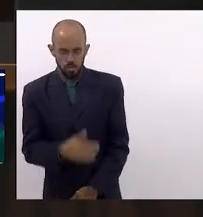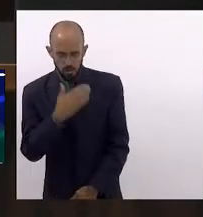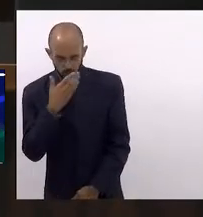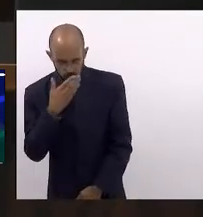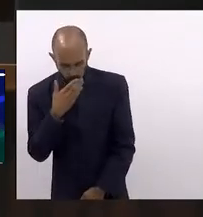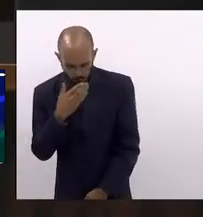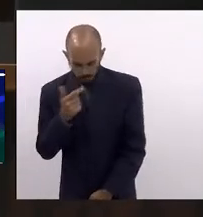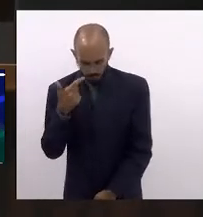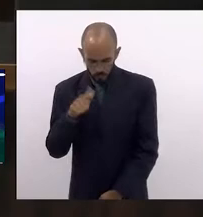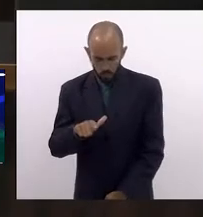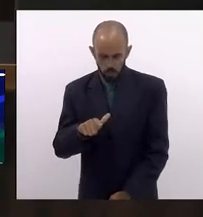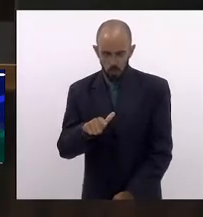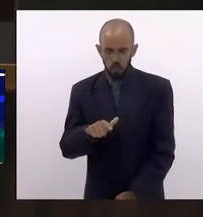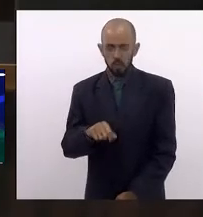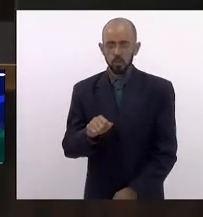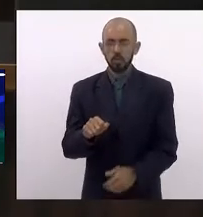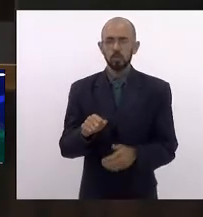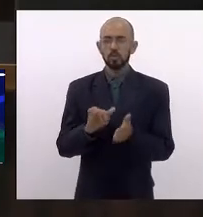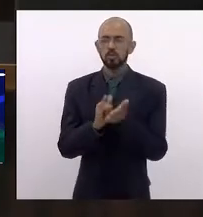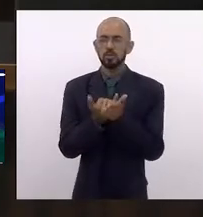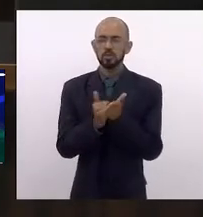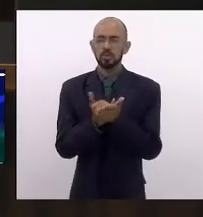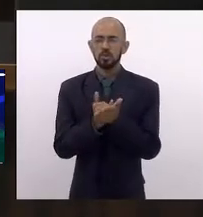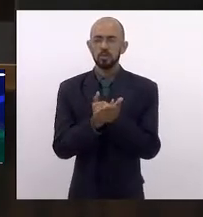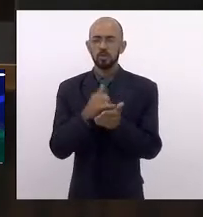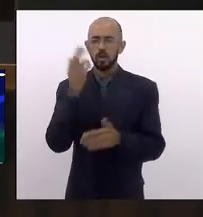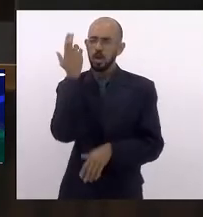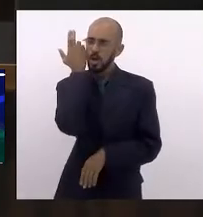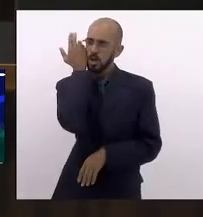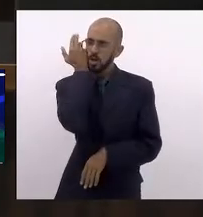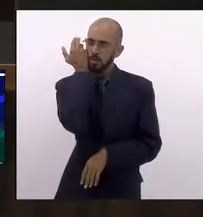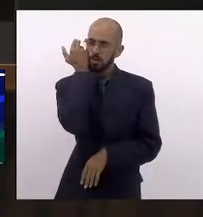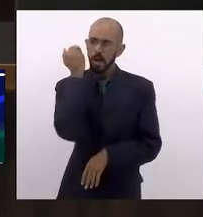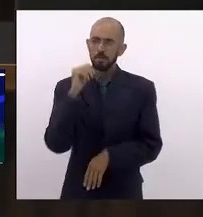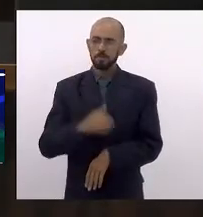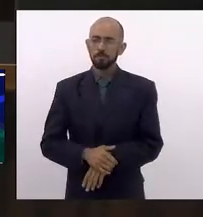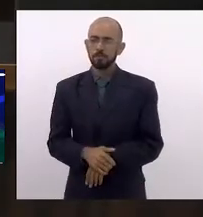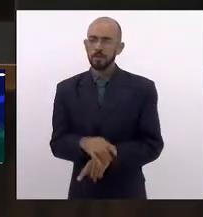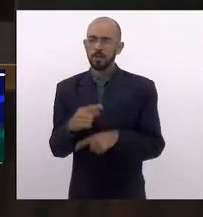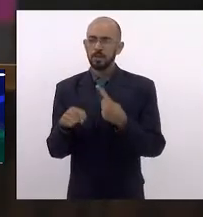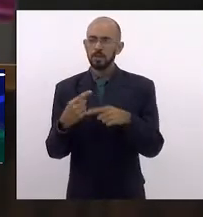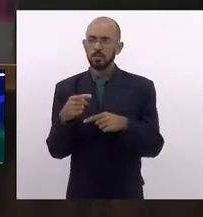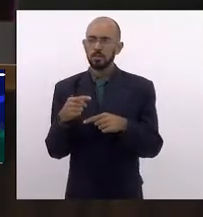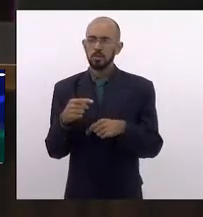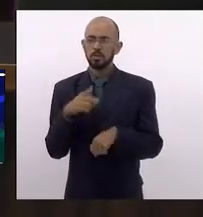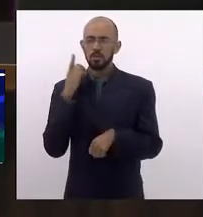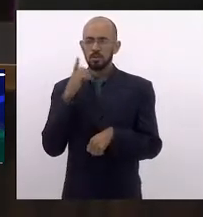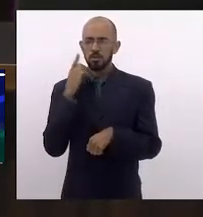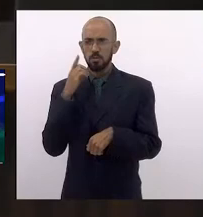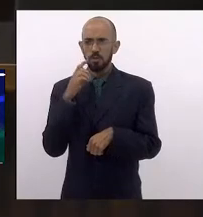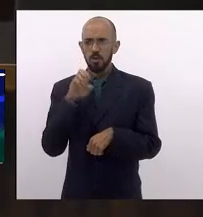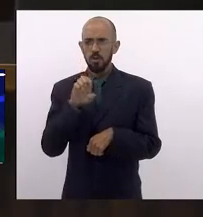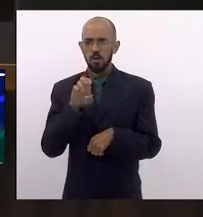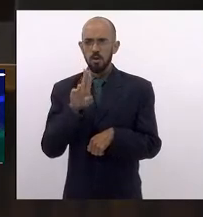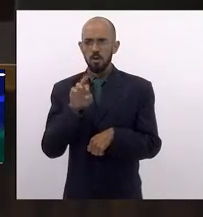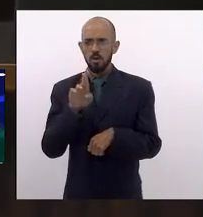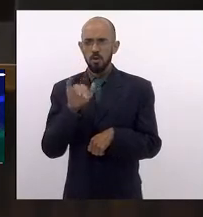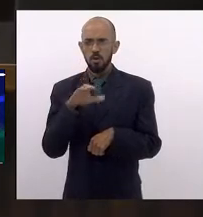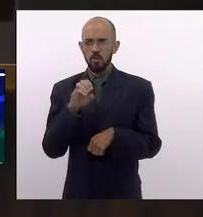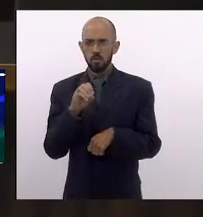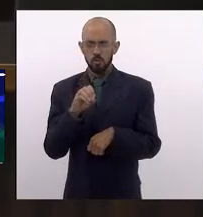o próximo hora do escrito o deputado Eliomar coelho e o logo em seguida o deputado Eurico Júnior